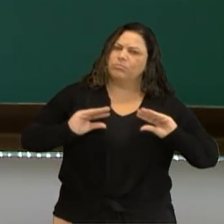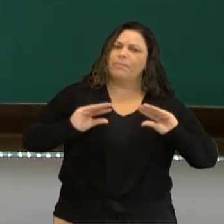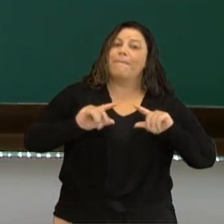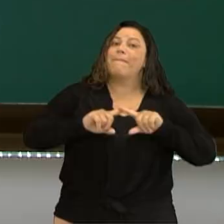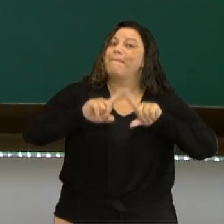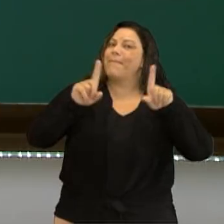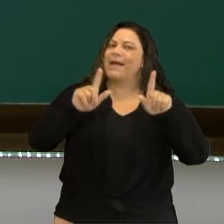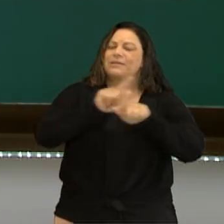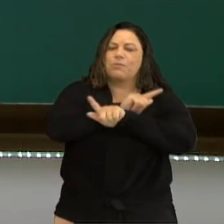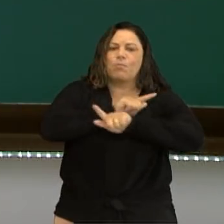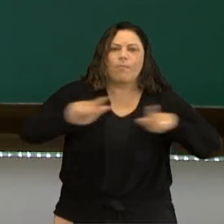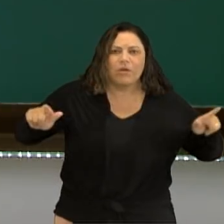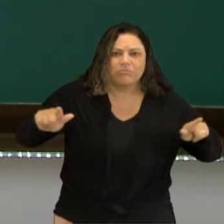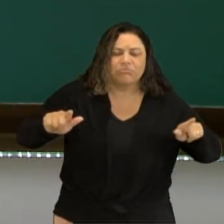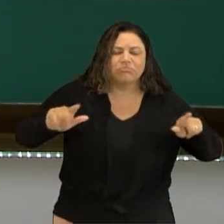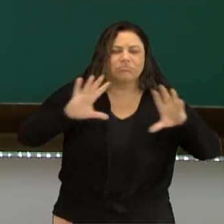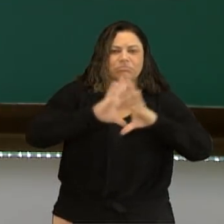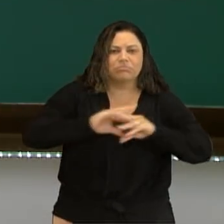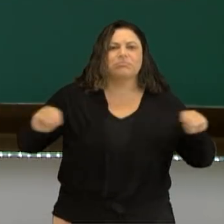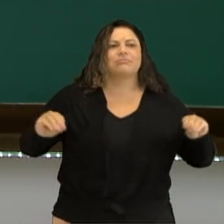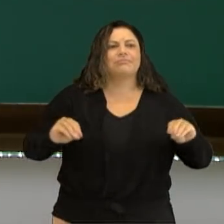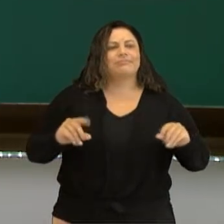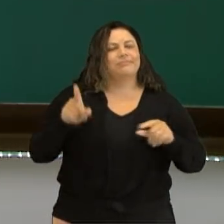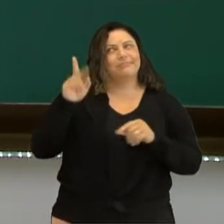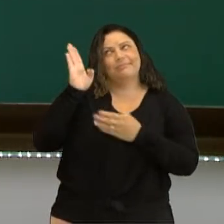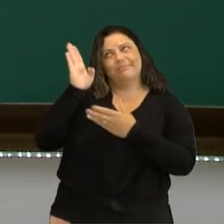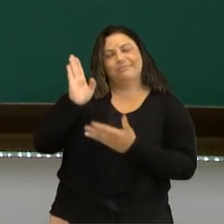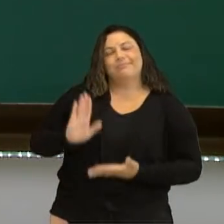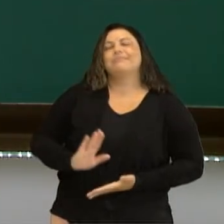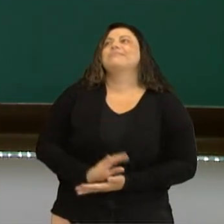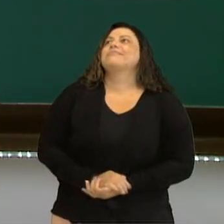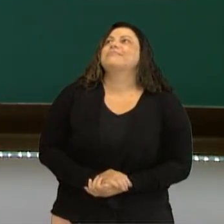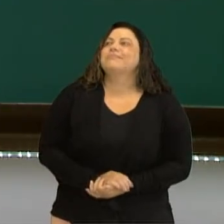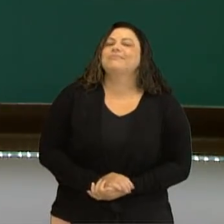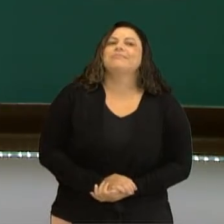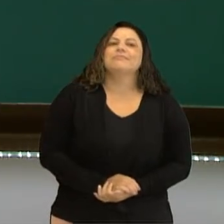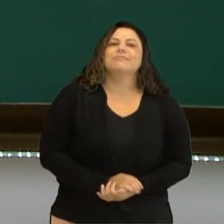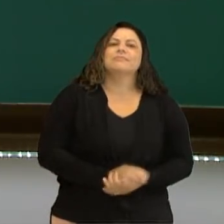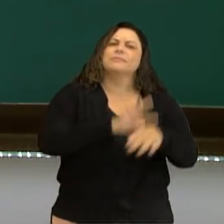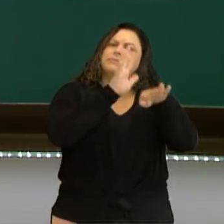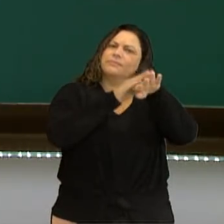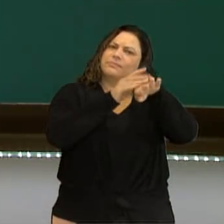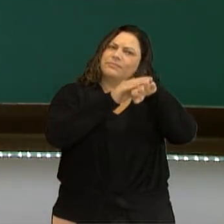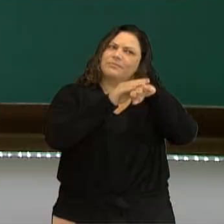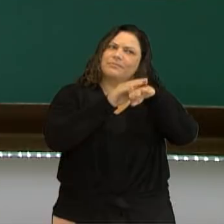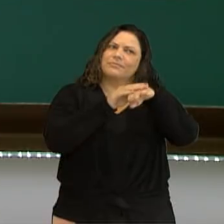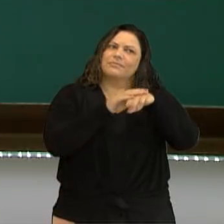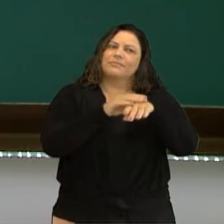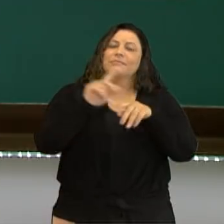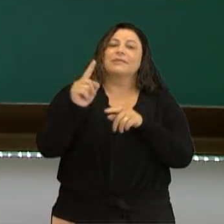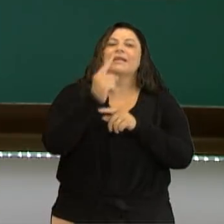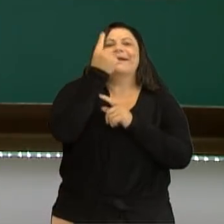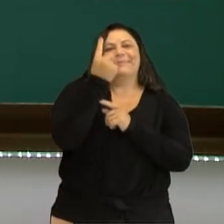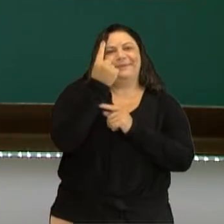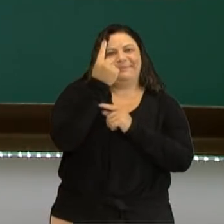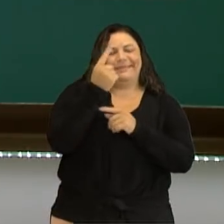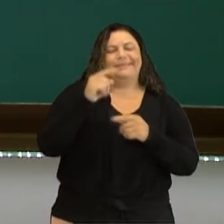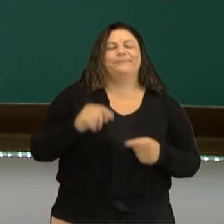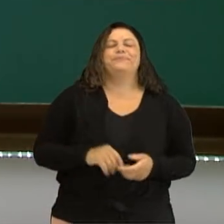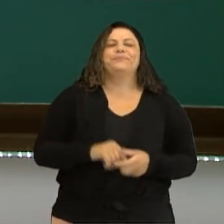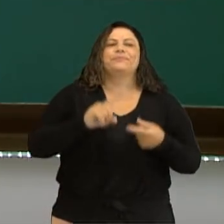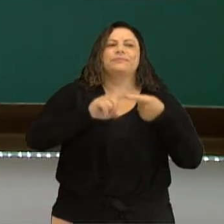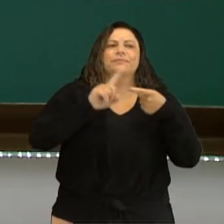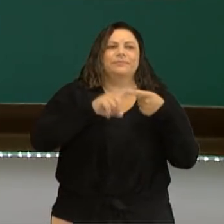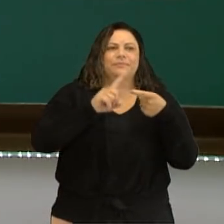complementar, mas o principal é esse aqui. Então, a gente vai falar um pouquinho dessas doenças. A primeira se chama hanseníase